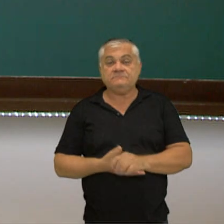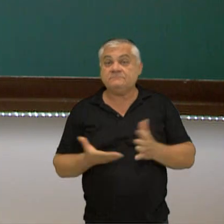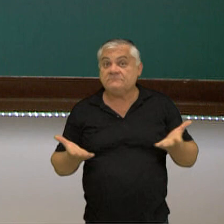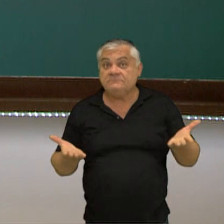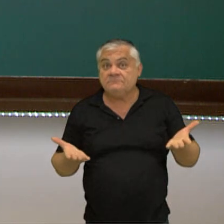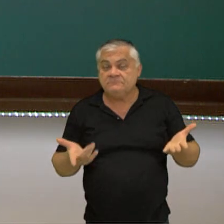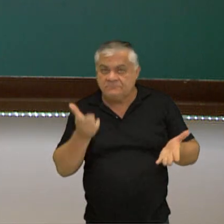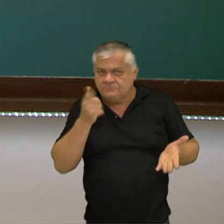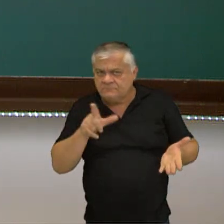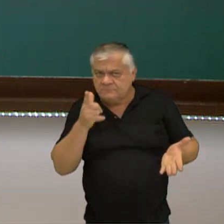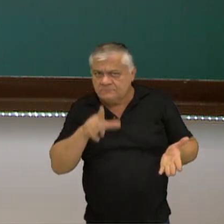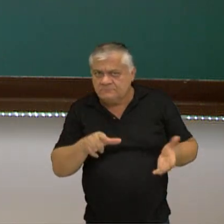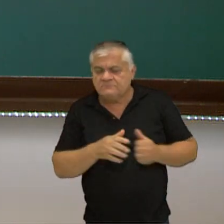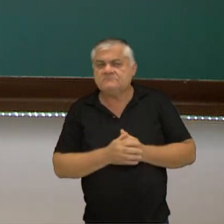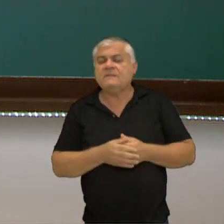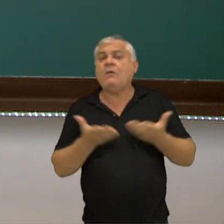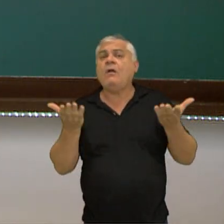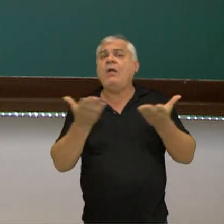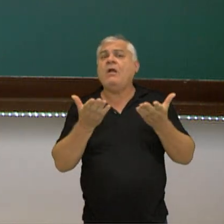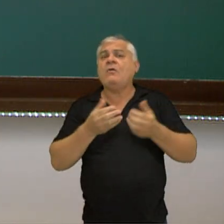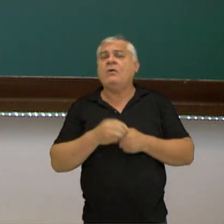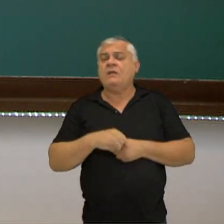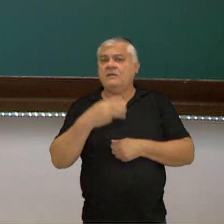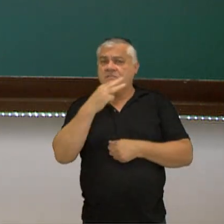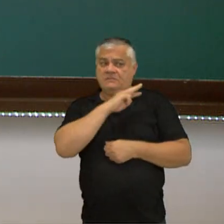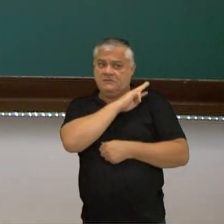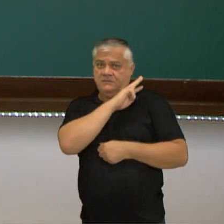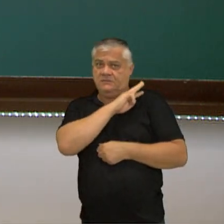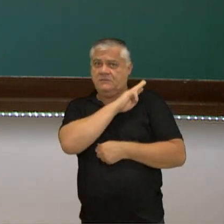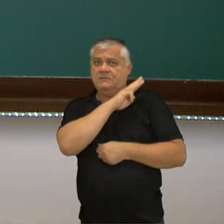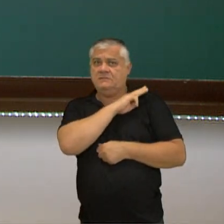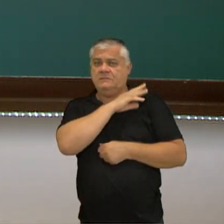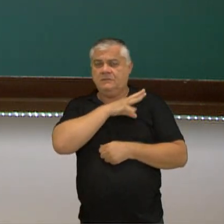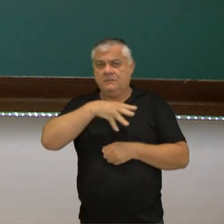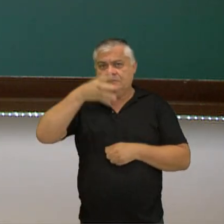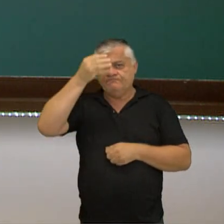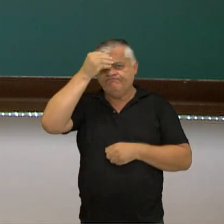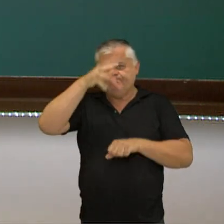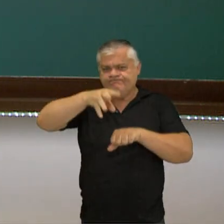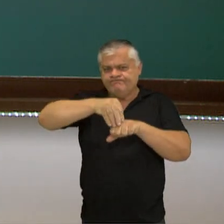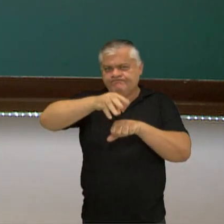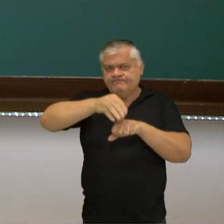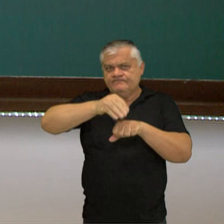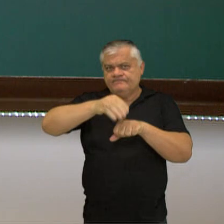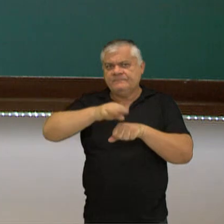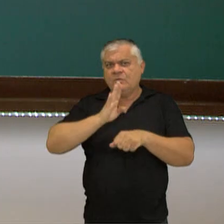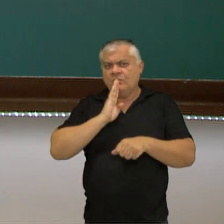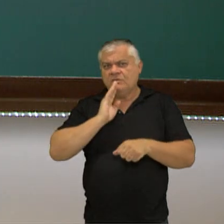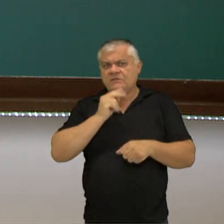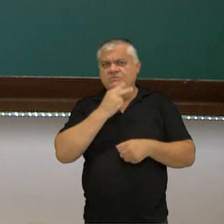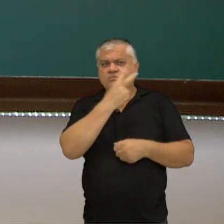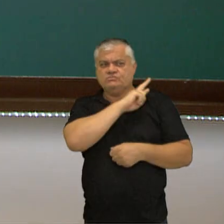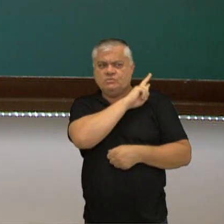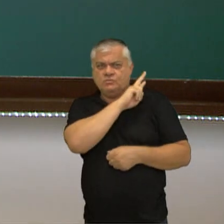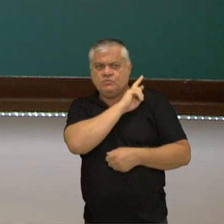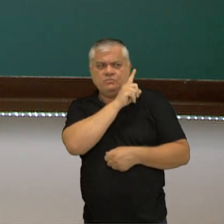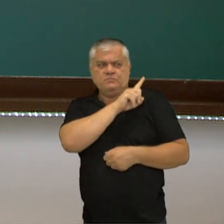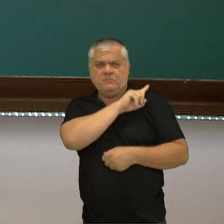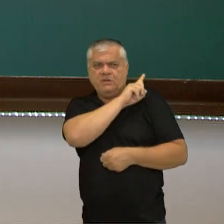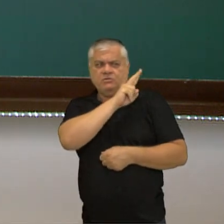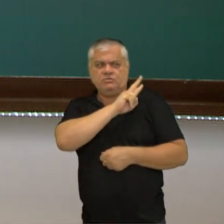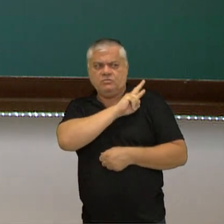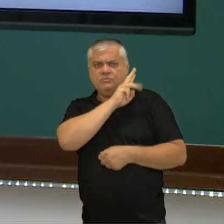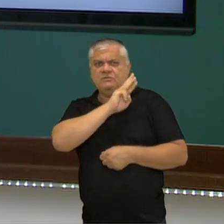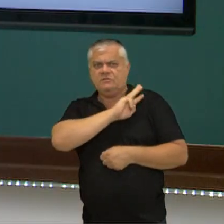E aí, galera, conseguiram? Agora a gente está no terceiro ano juntando conhecimentos, né? Puxando conhecimentos que a gente aprendeu no segundo, no primeiro ano e até no